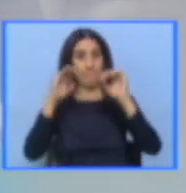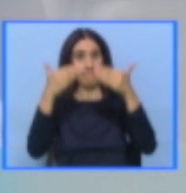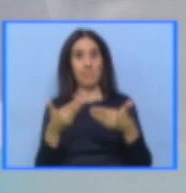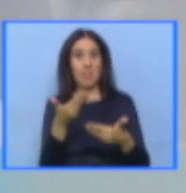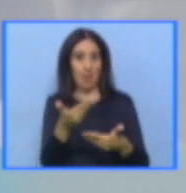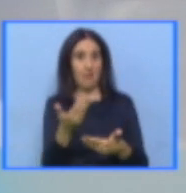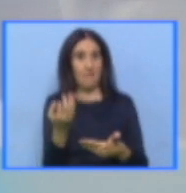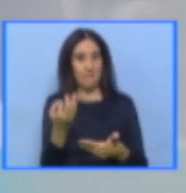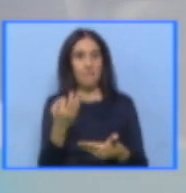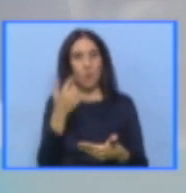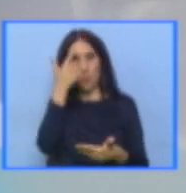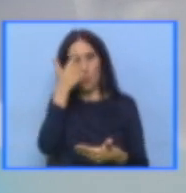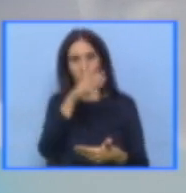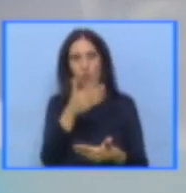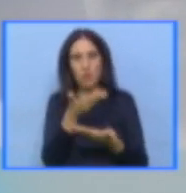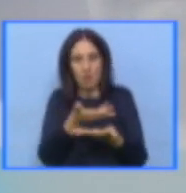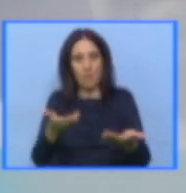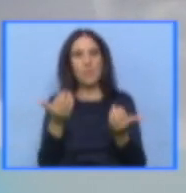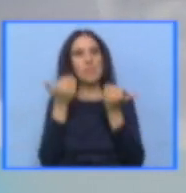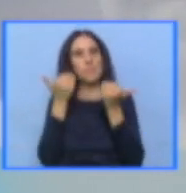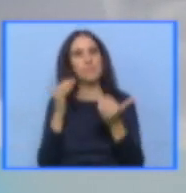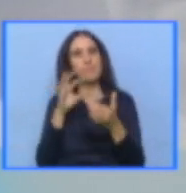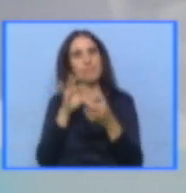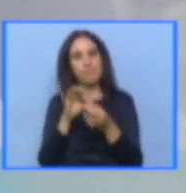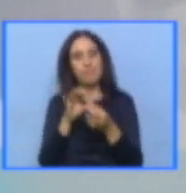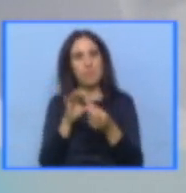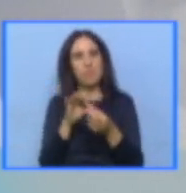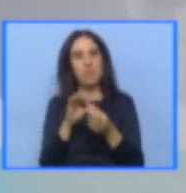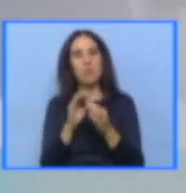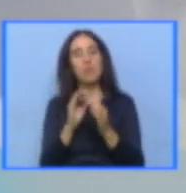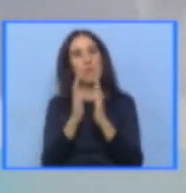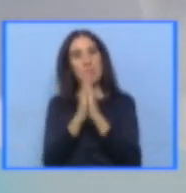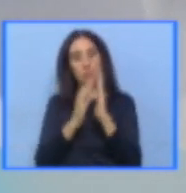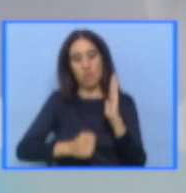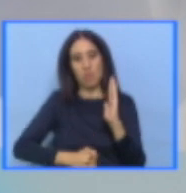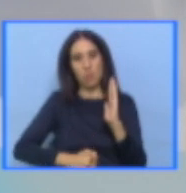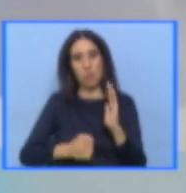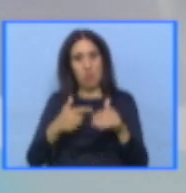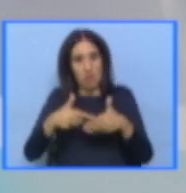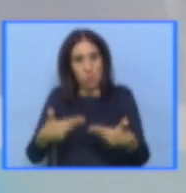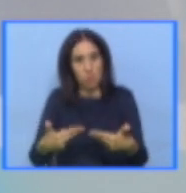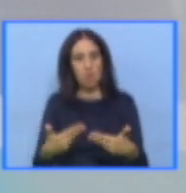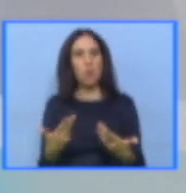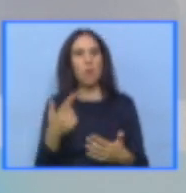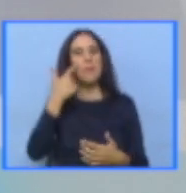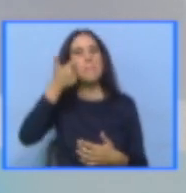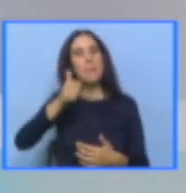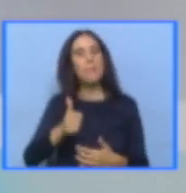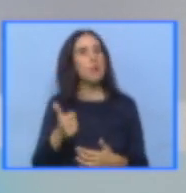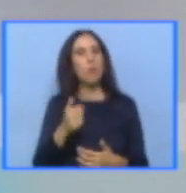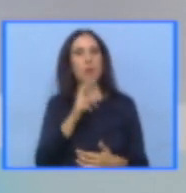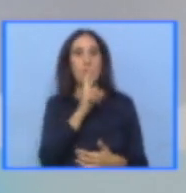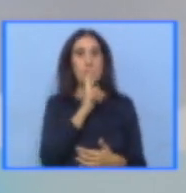Agência.eclésia.pt é aí que encontra toda a informação relacionada com a atualidade na Igreja Católica. Agora olhamos Fátima